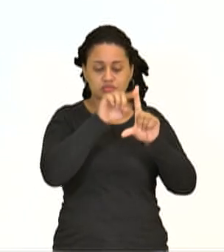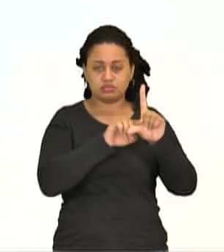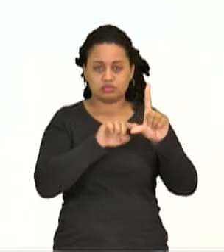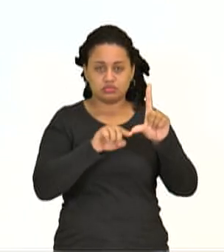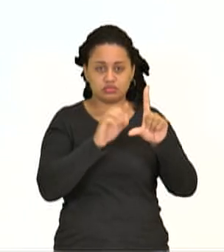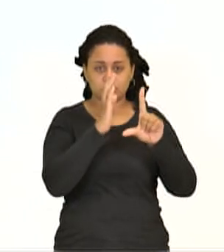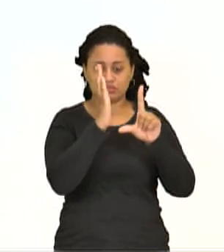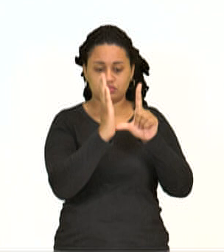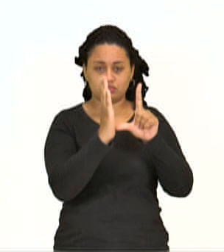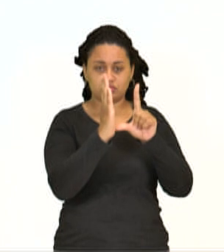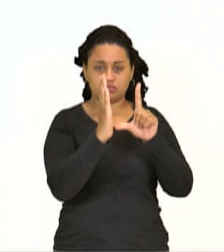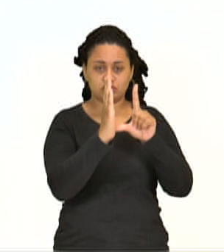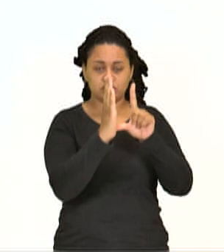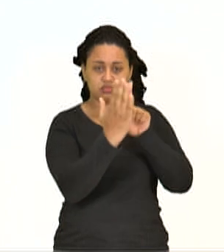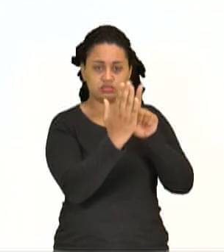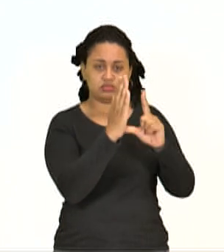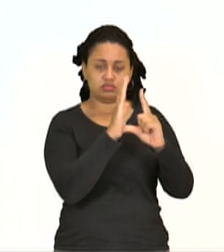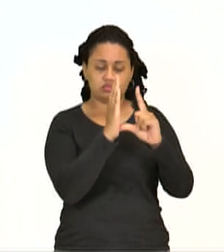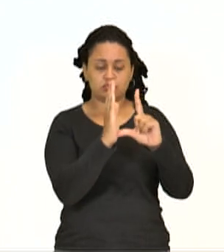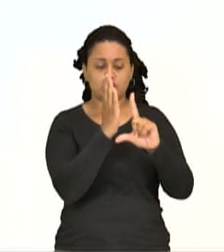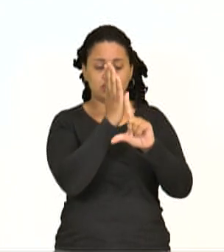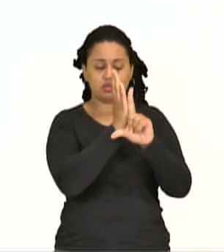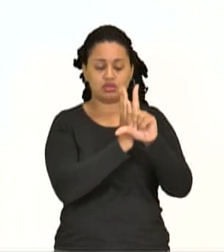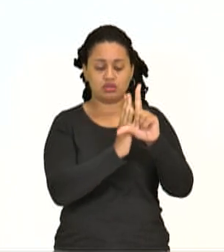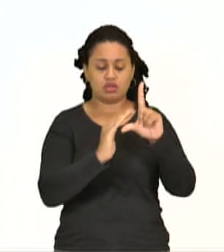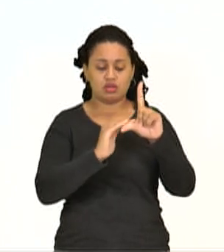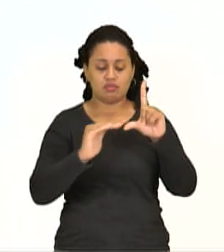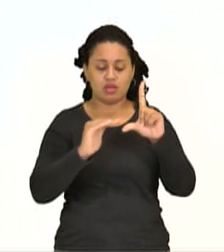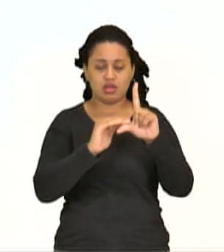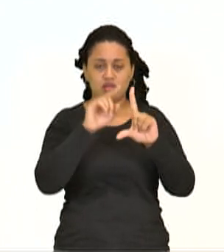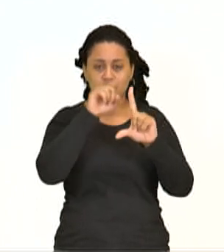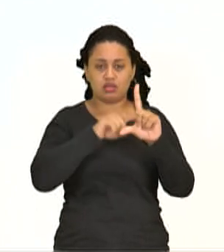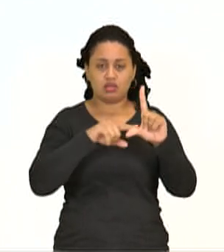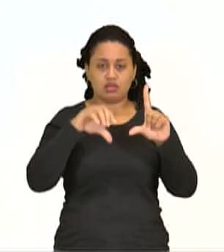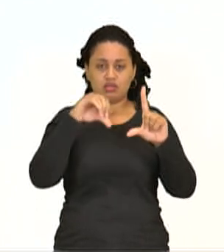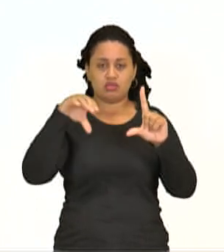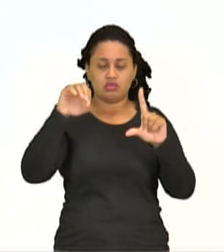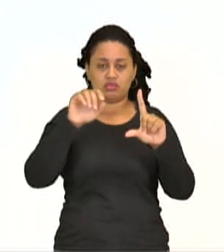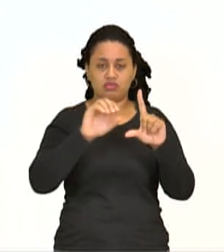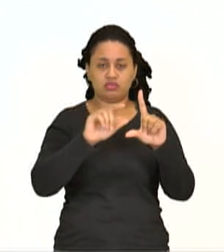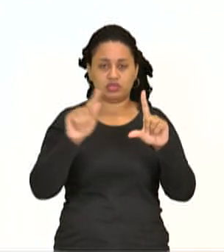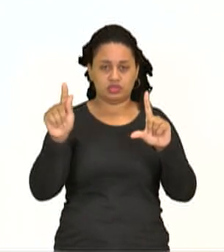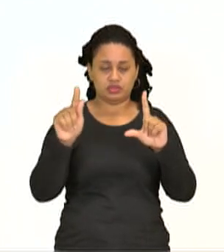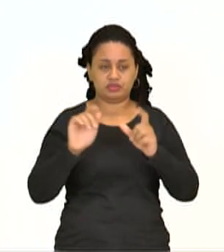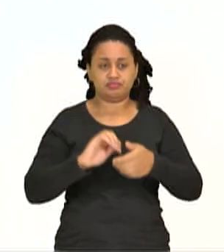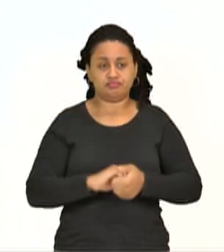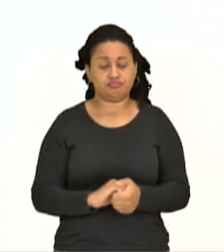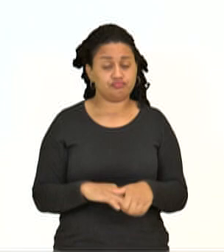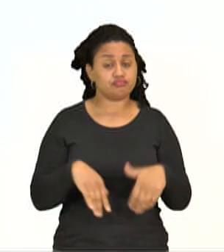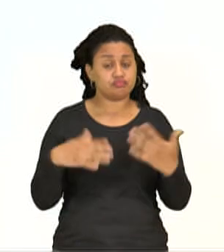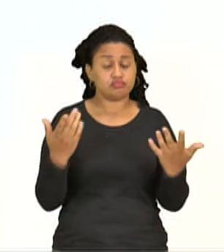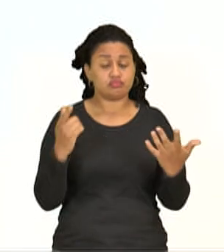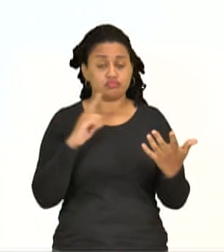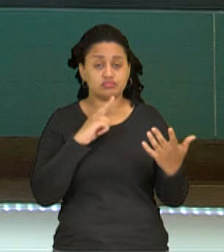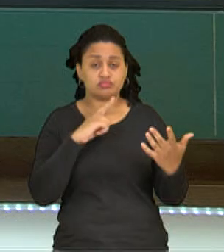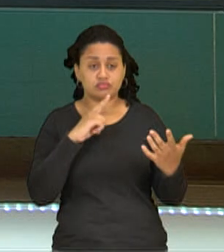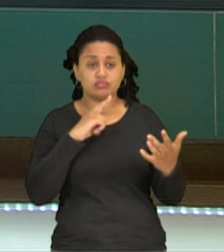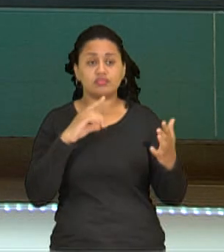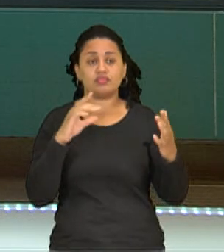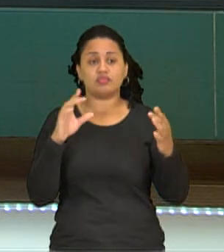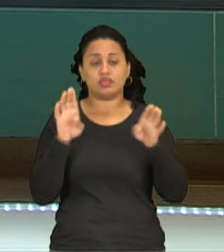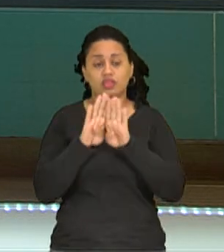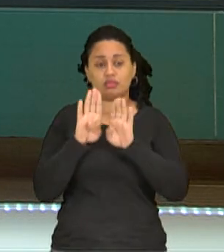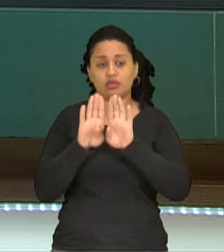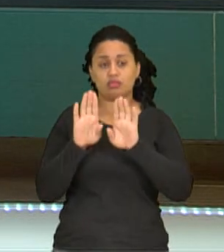onde está girando, vai formar com a base 90 graus. Quando isso acontece, nós vamos ter, também vai acontecer